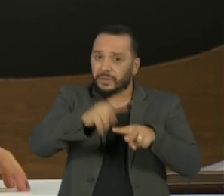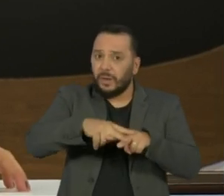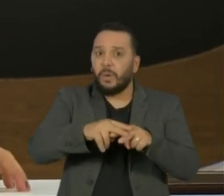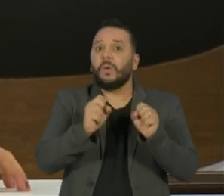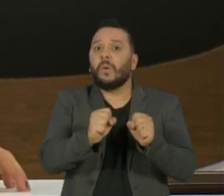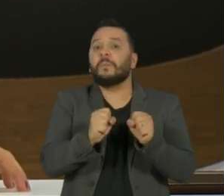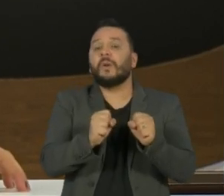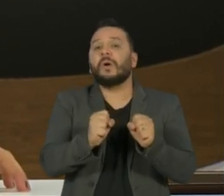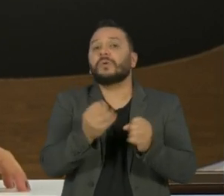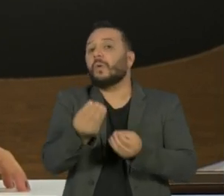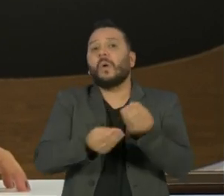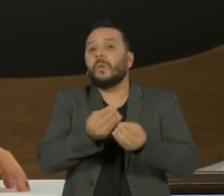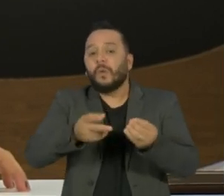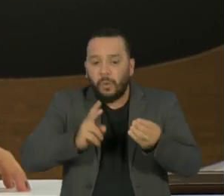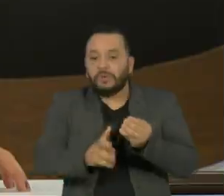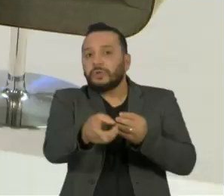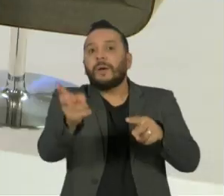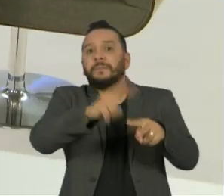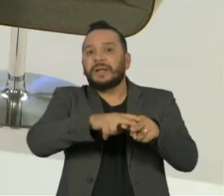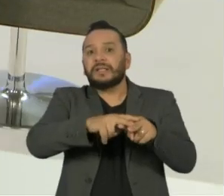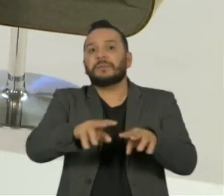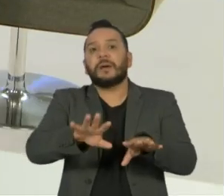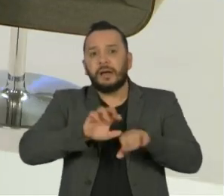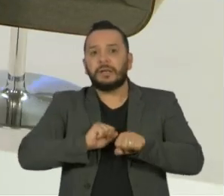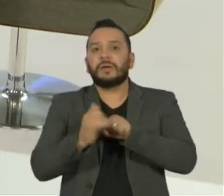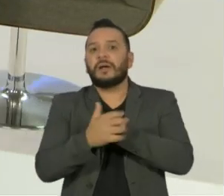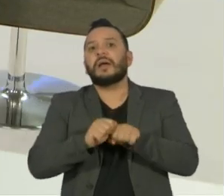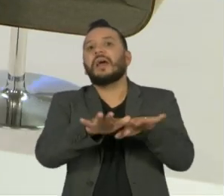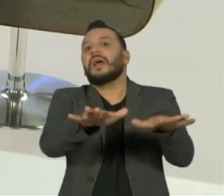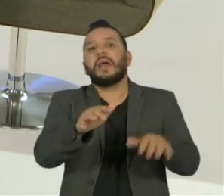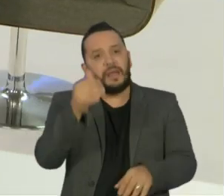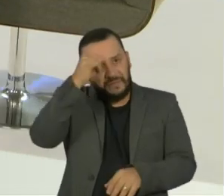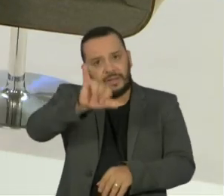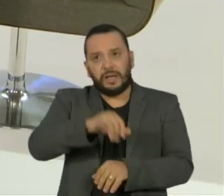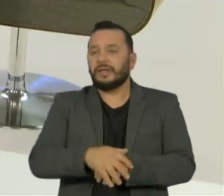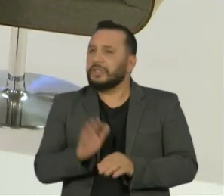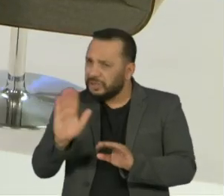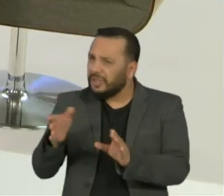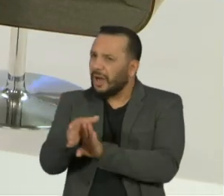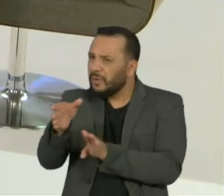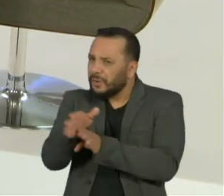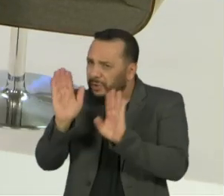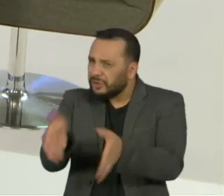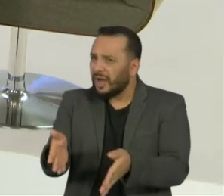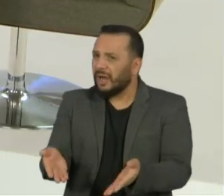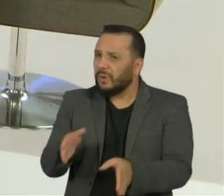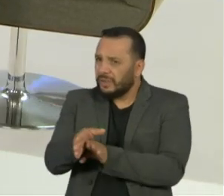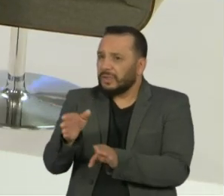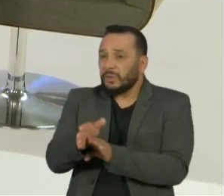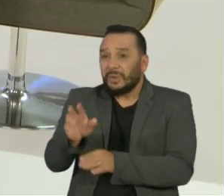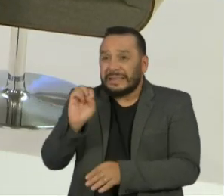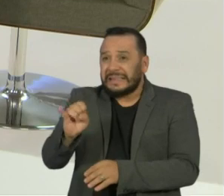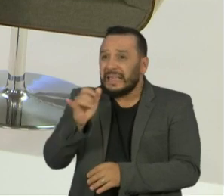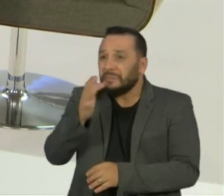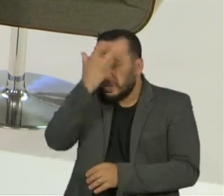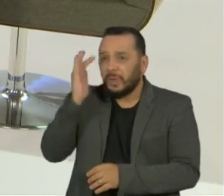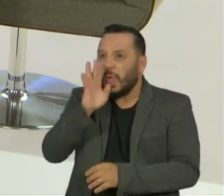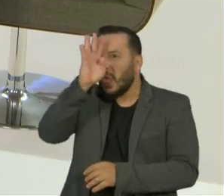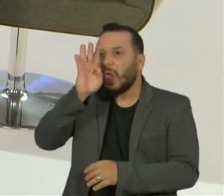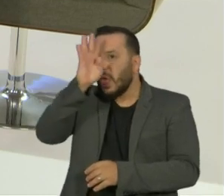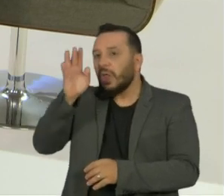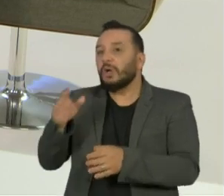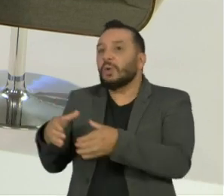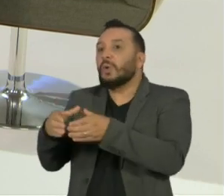manter esses presos para evitar que haja uma acordada oportunidade aí no caso concreto cheia alguém faltou alguém que